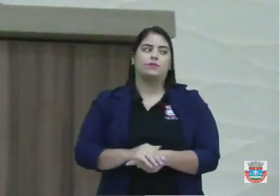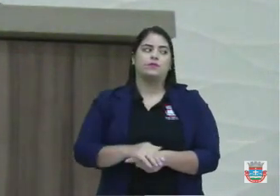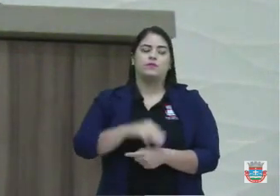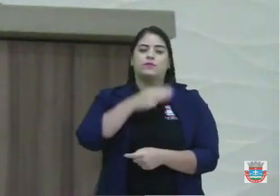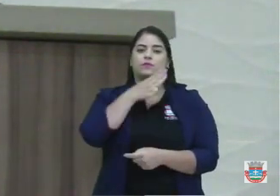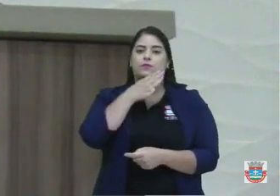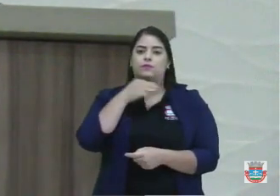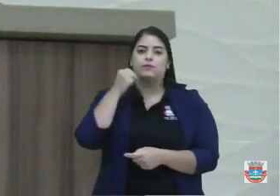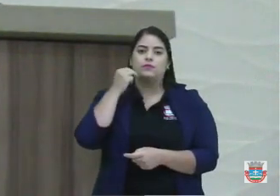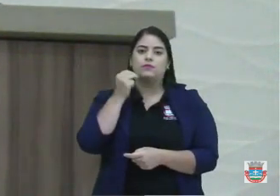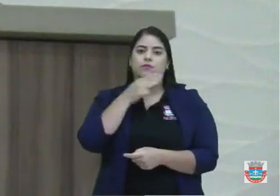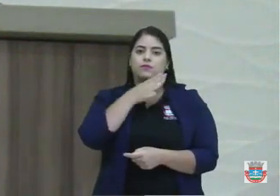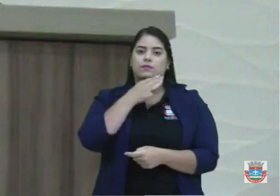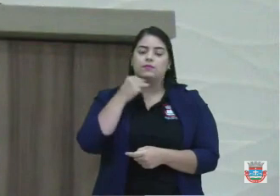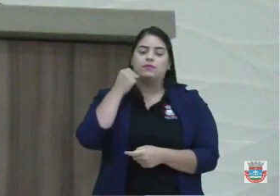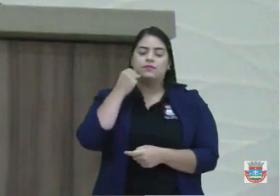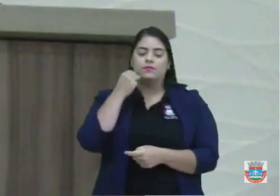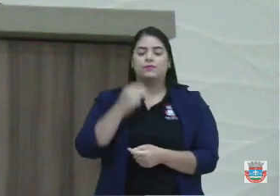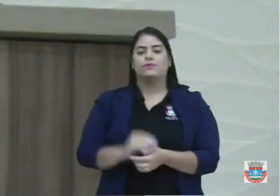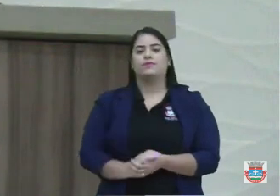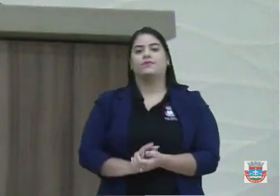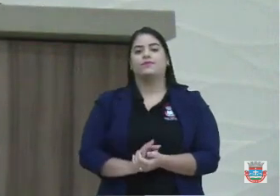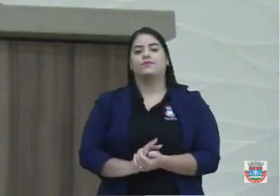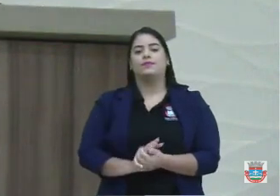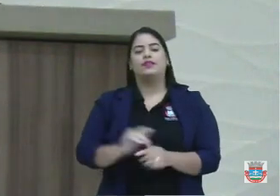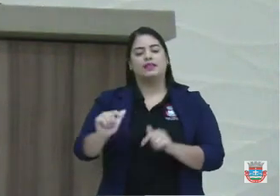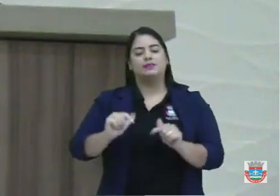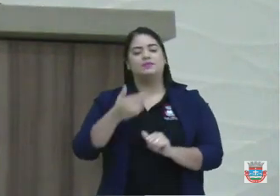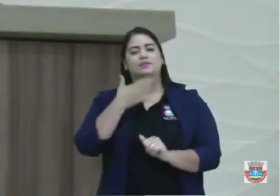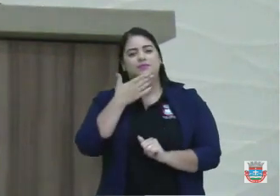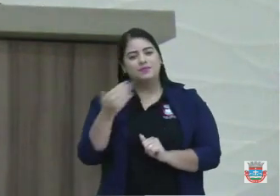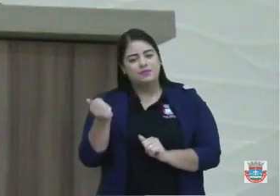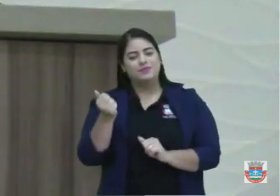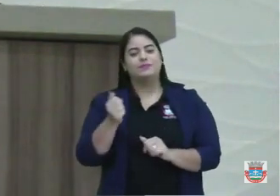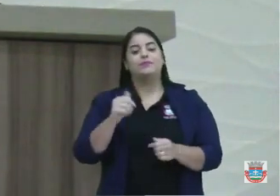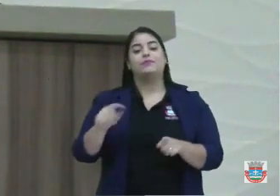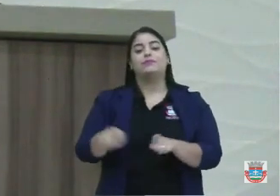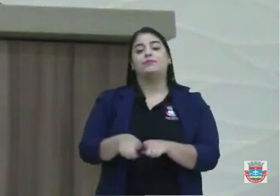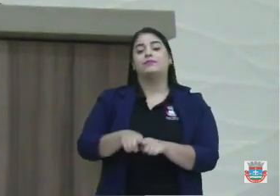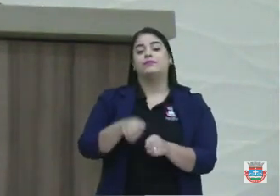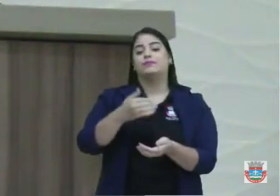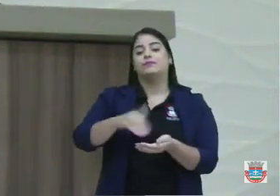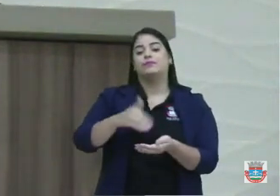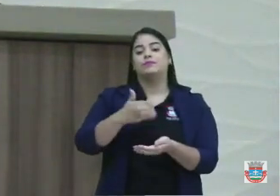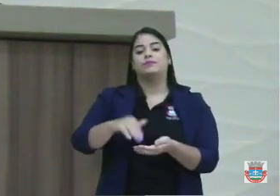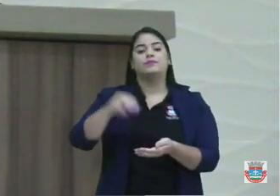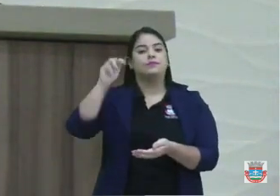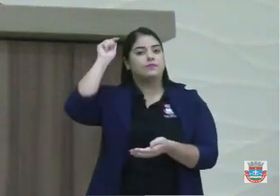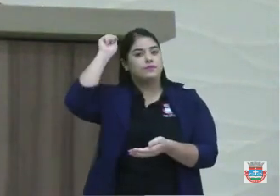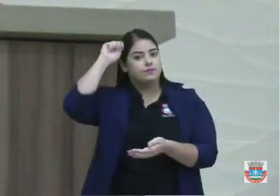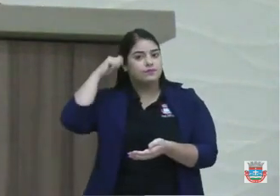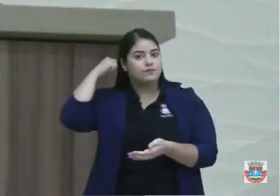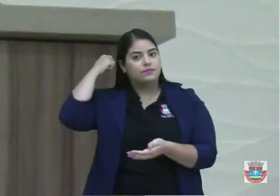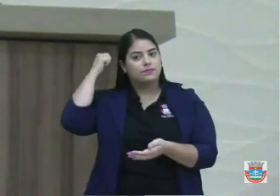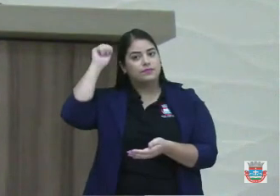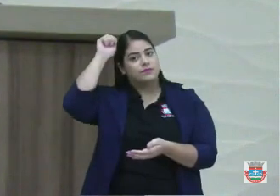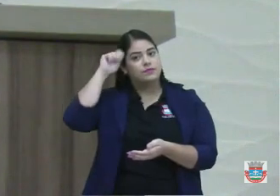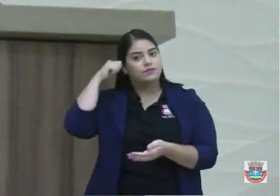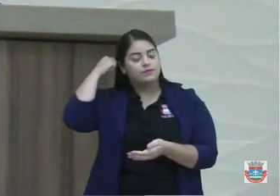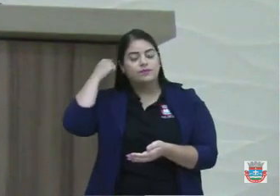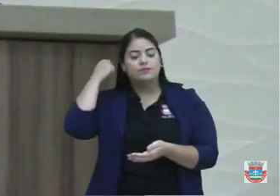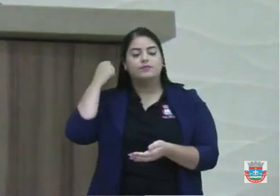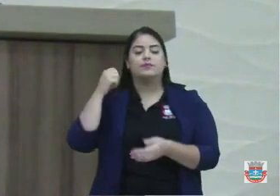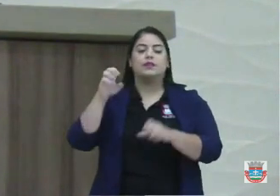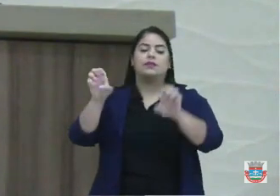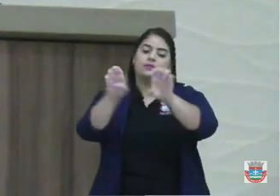ajuda para que possamos trabalhar melhor. A secretaria também de André, né, a infraestrutura, que quantas vezes a gente liga